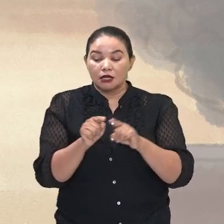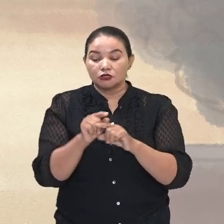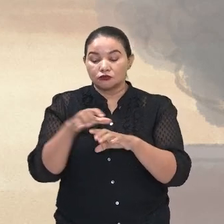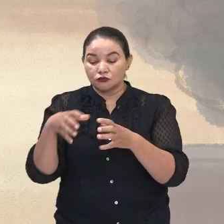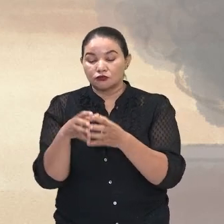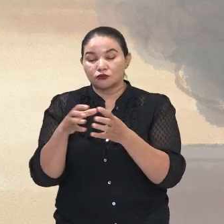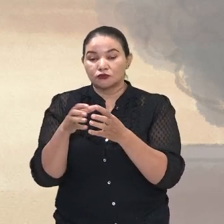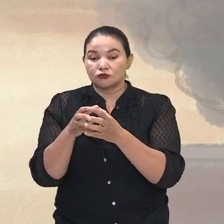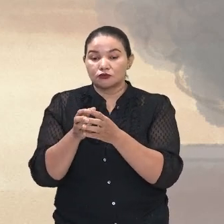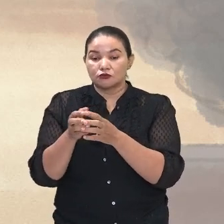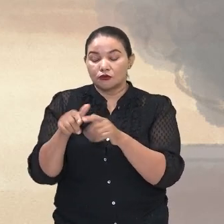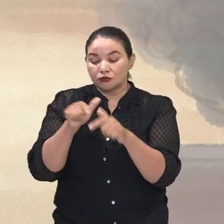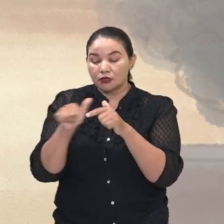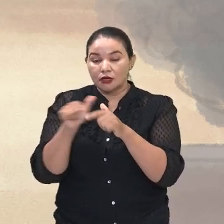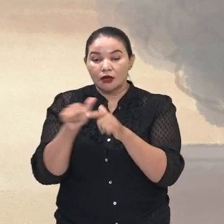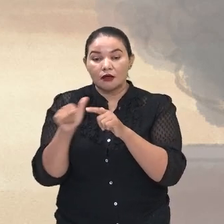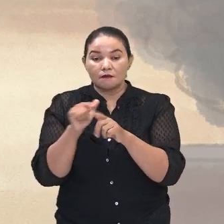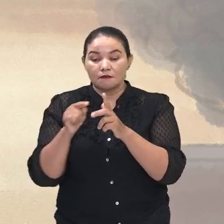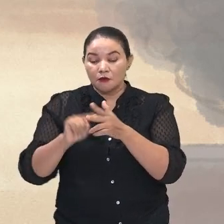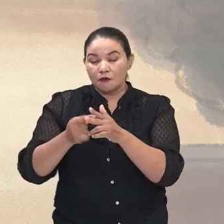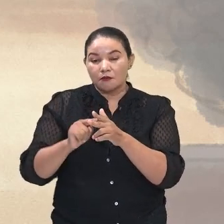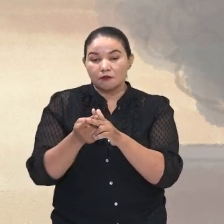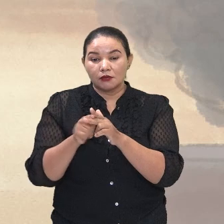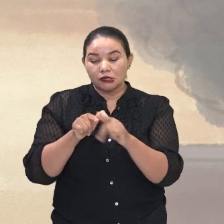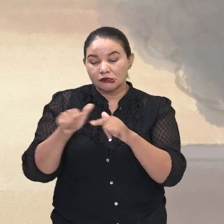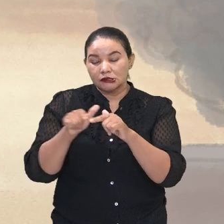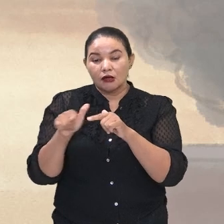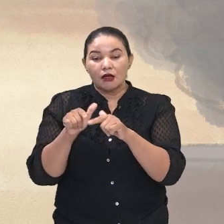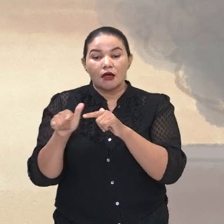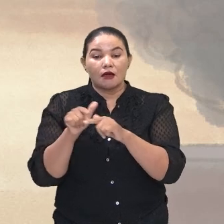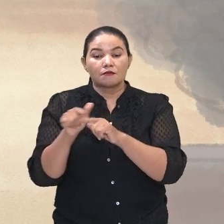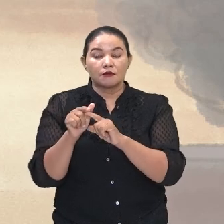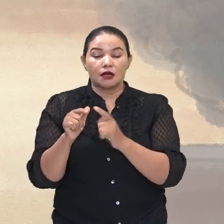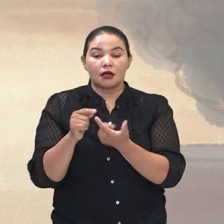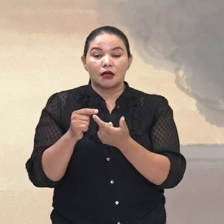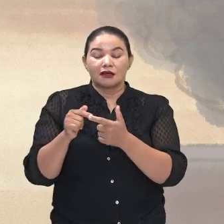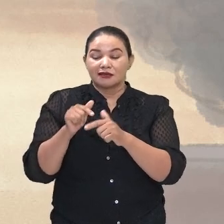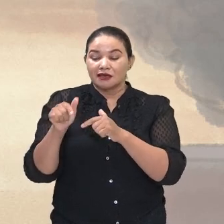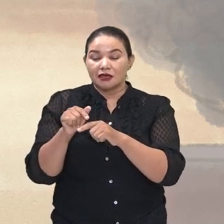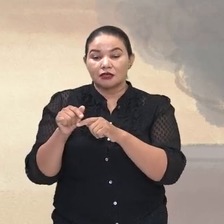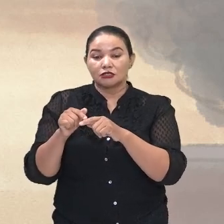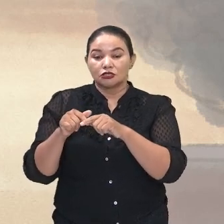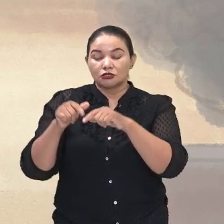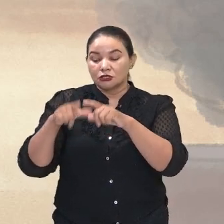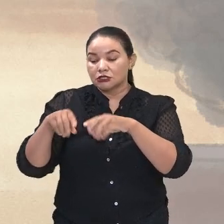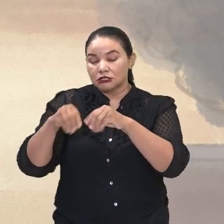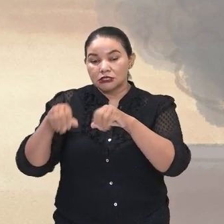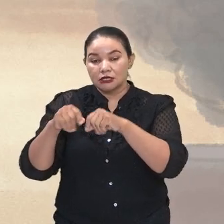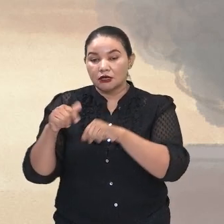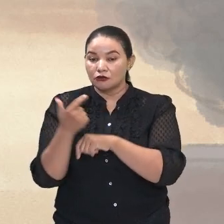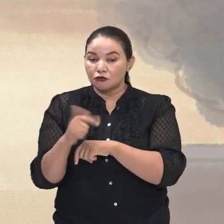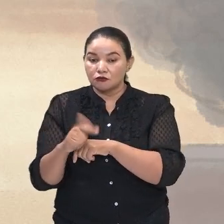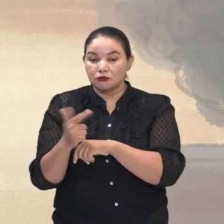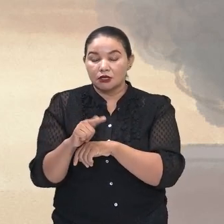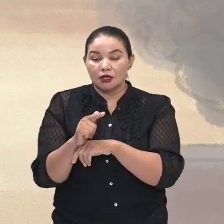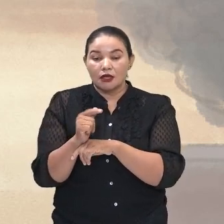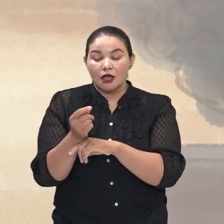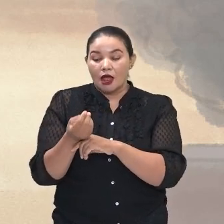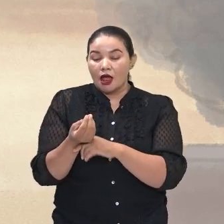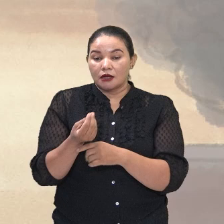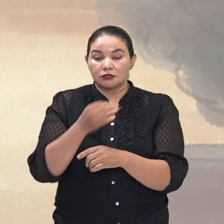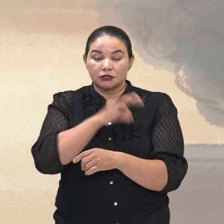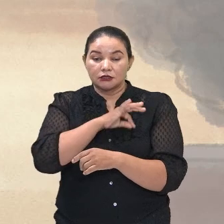aquele que vai operar a máquina, que não possui meios de produção, meios de subsistência, o que ele tem para